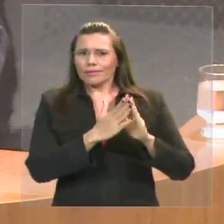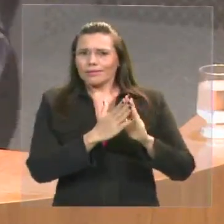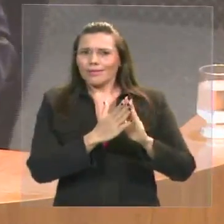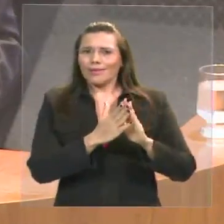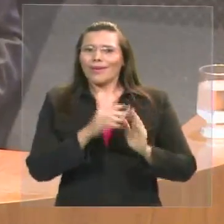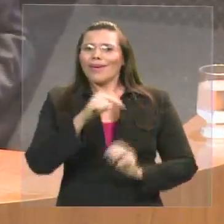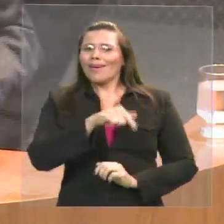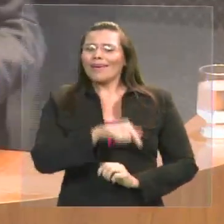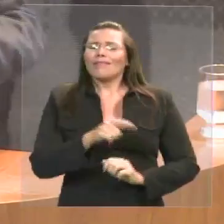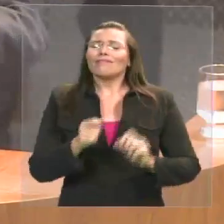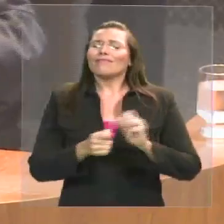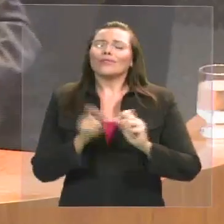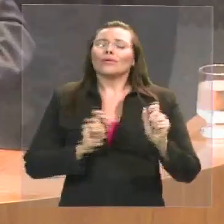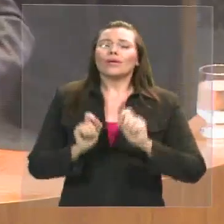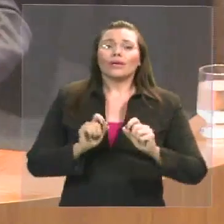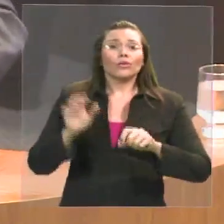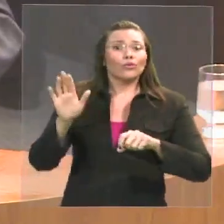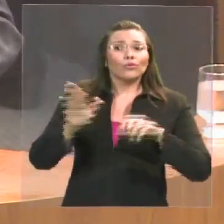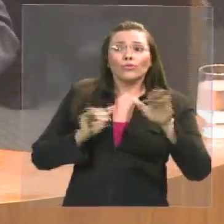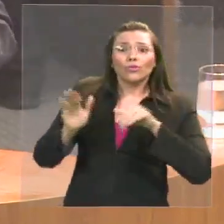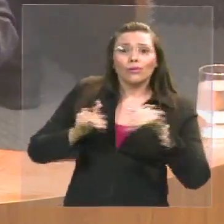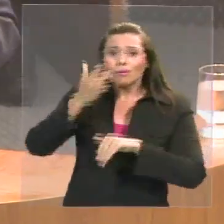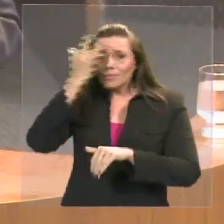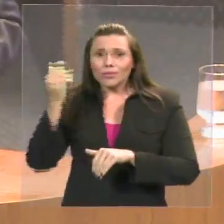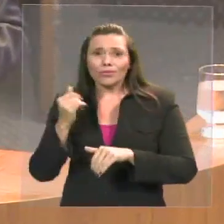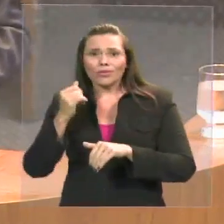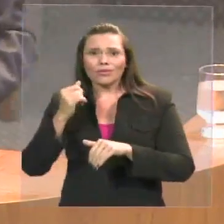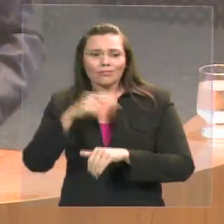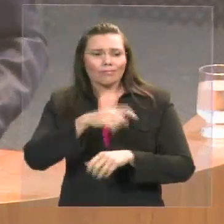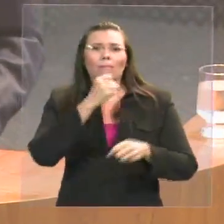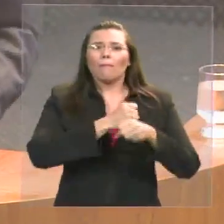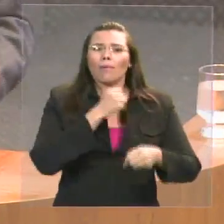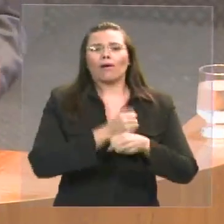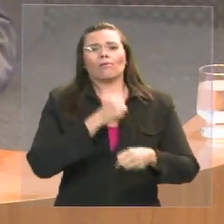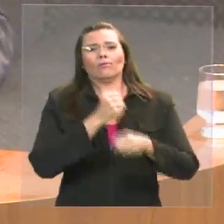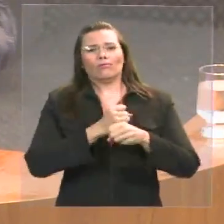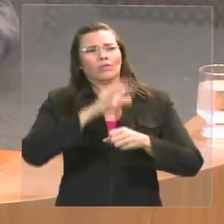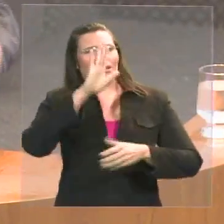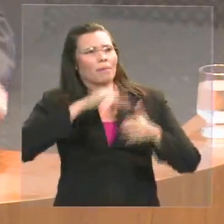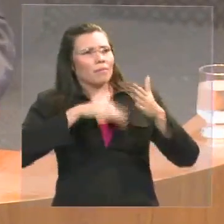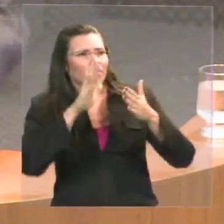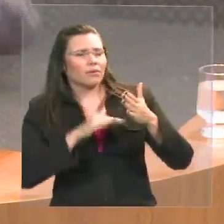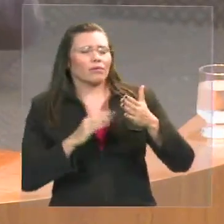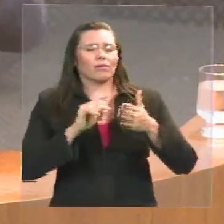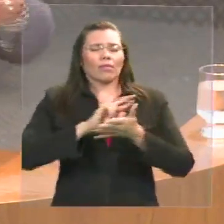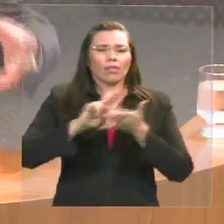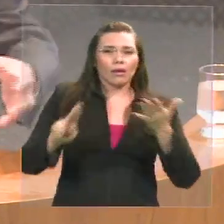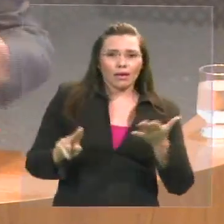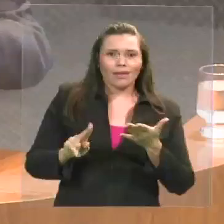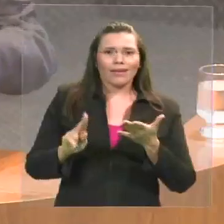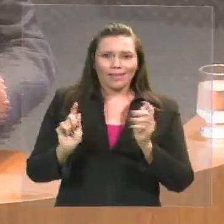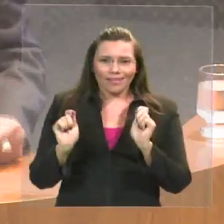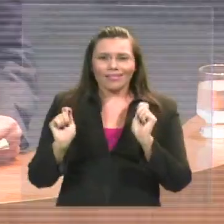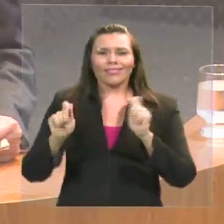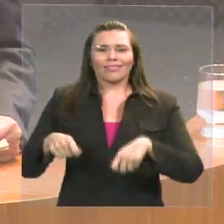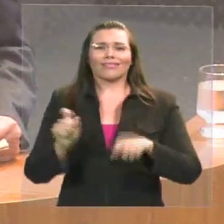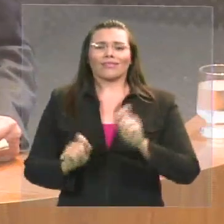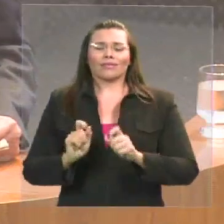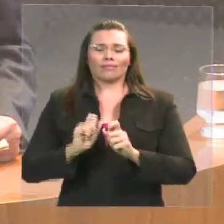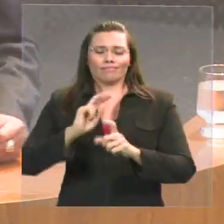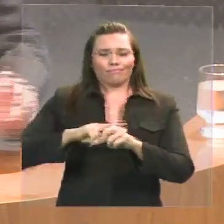duas medidas, além também do mutirão Rua Digna, vão fortalecer a construção civil no estado do